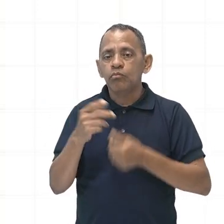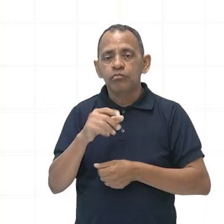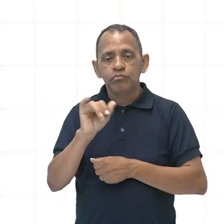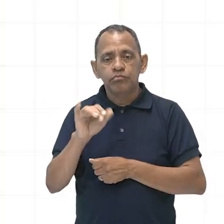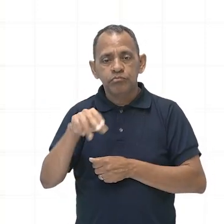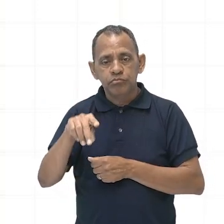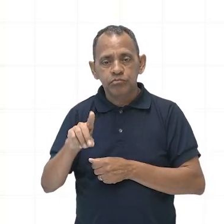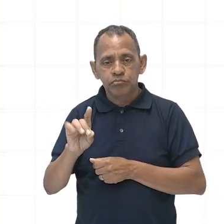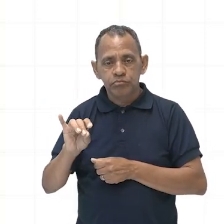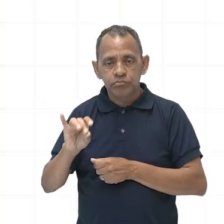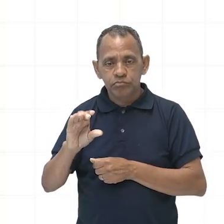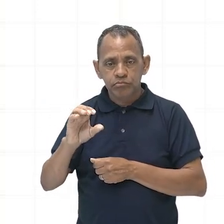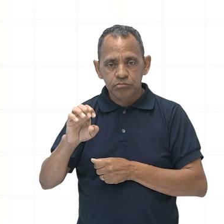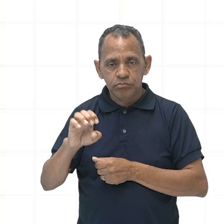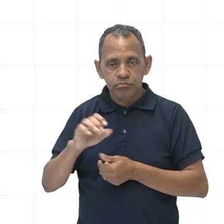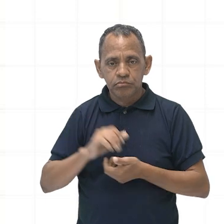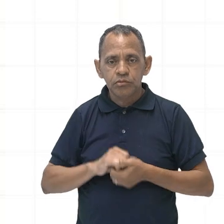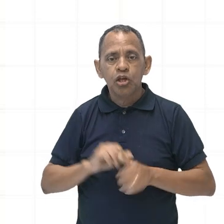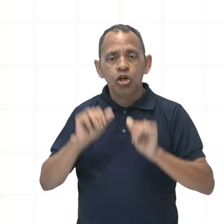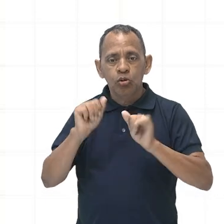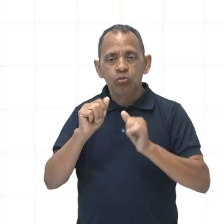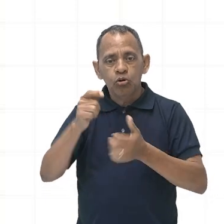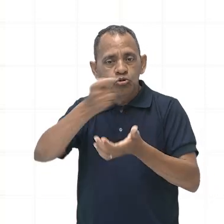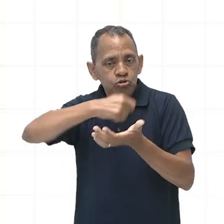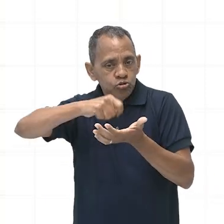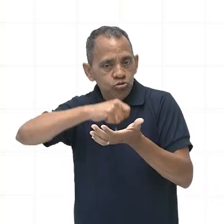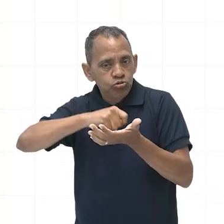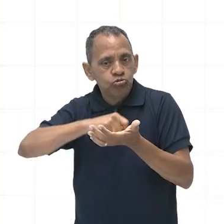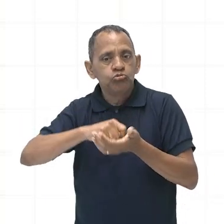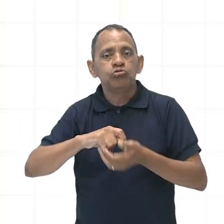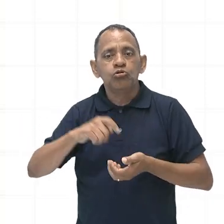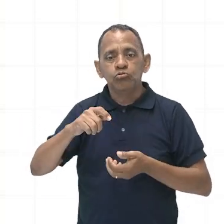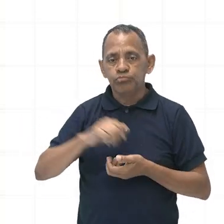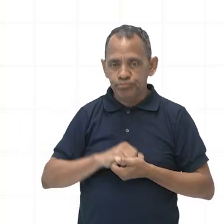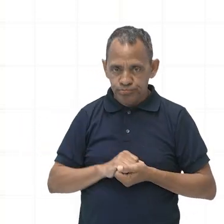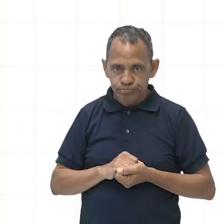2. Então, eu posso reescrever isso como sendo